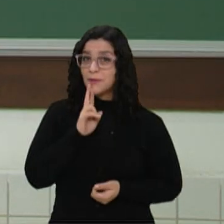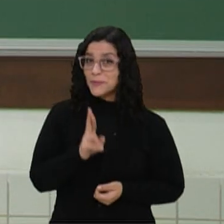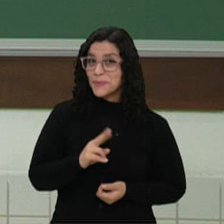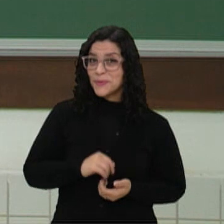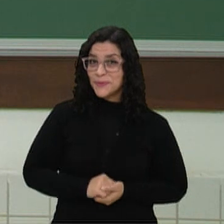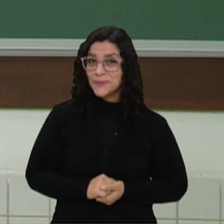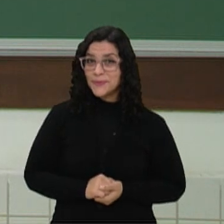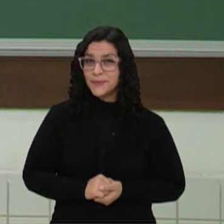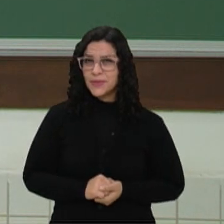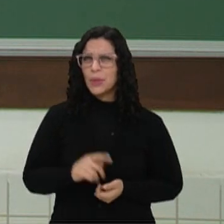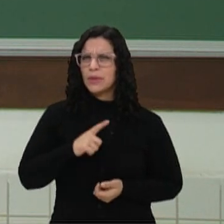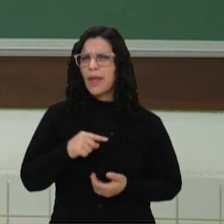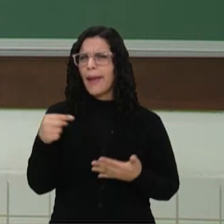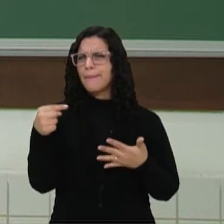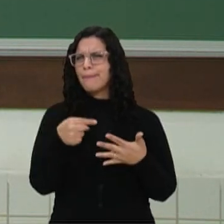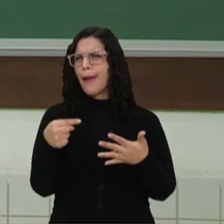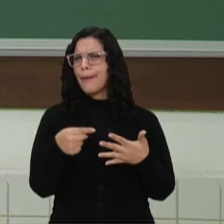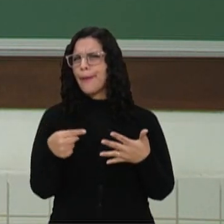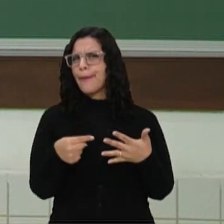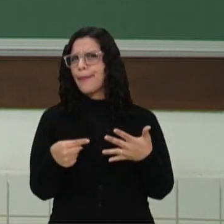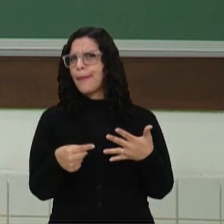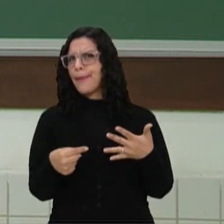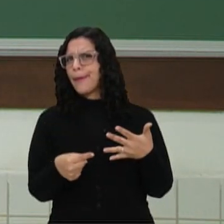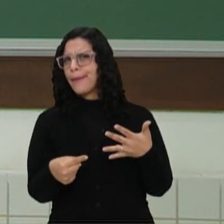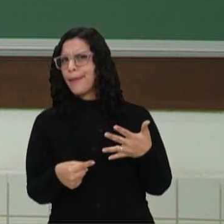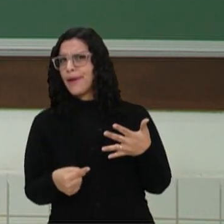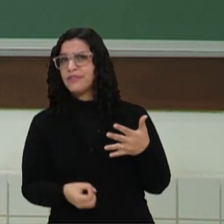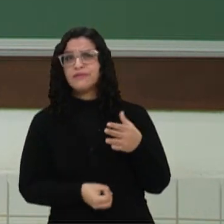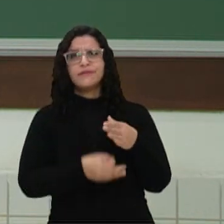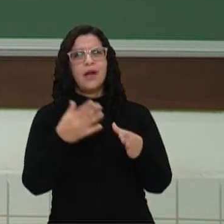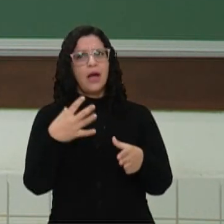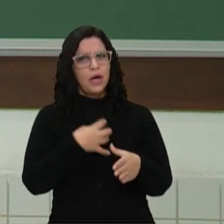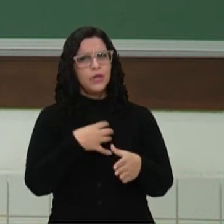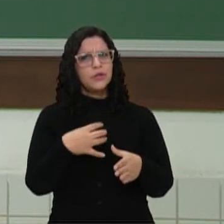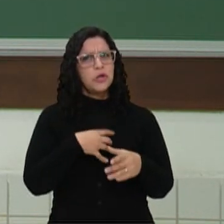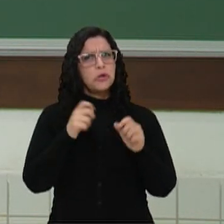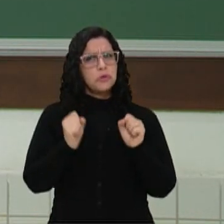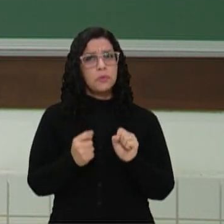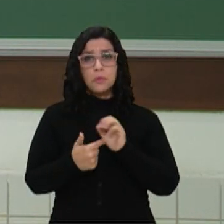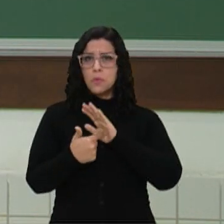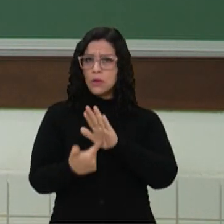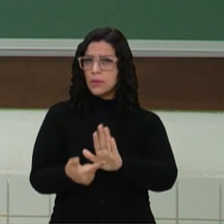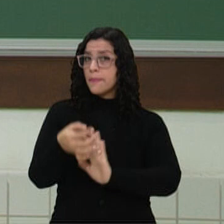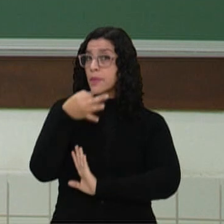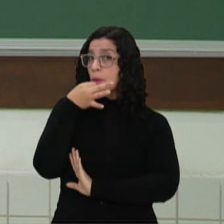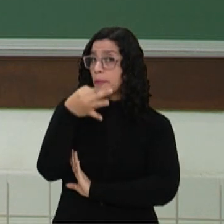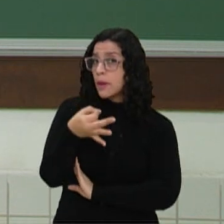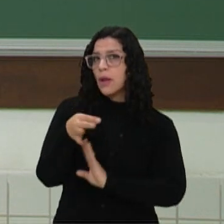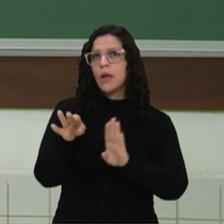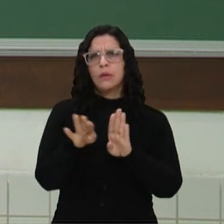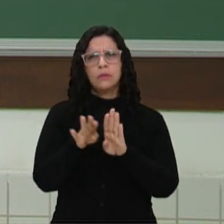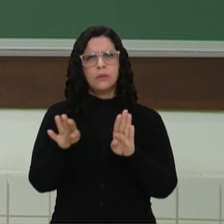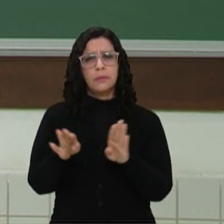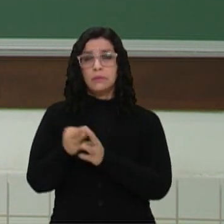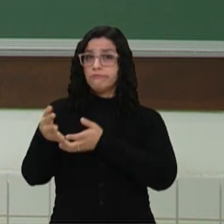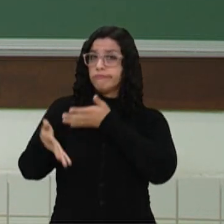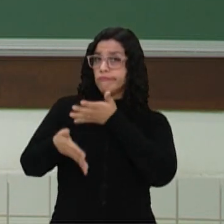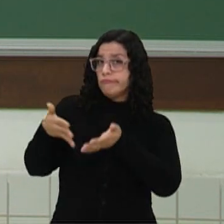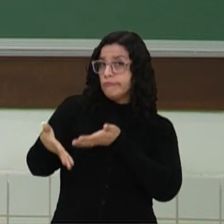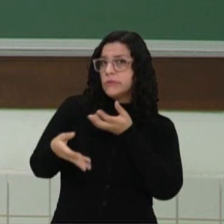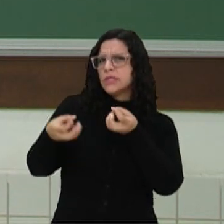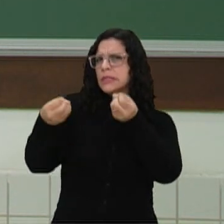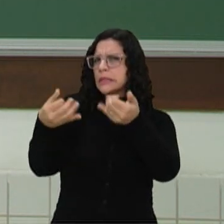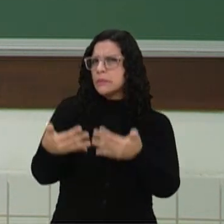Respondeu? Tem uma série de possibilidades também de maneiras de utilizar para mostrar nossos pensamentos, o que pensamos,